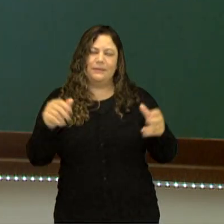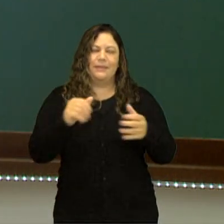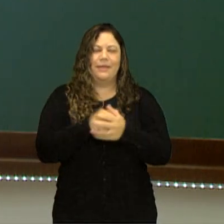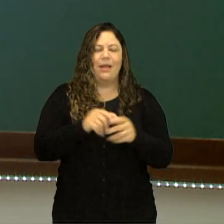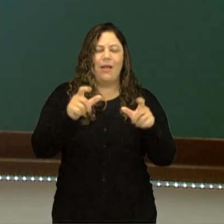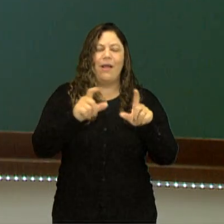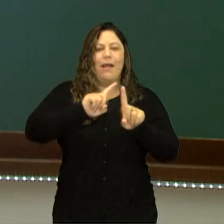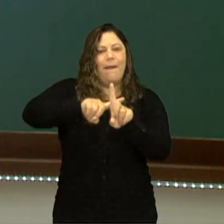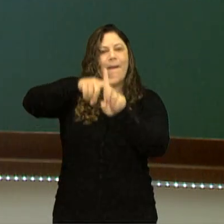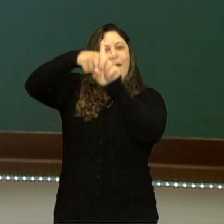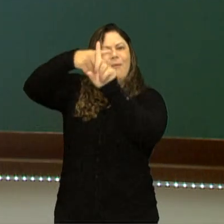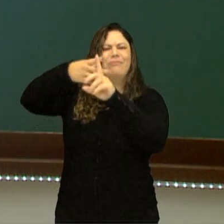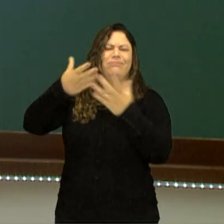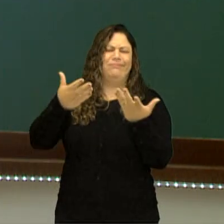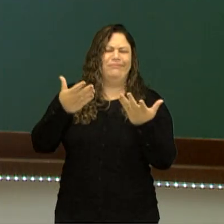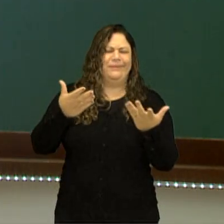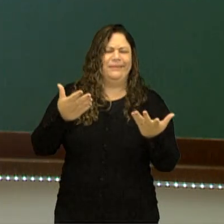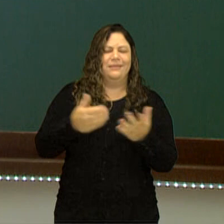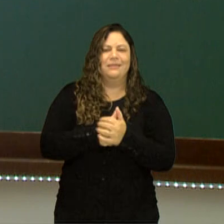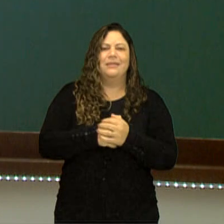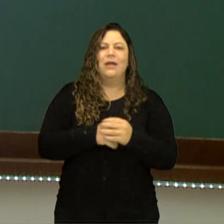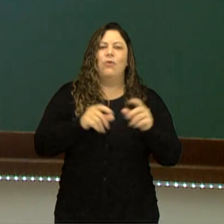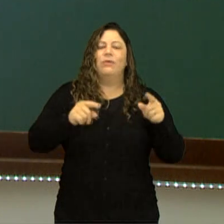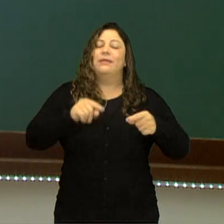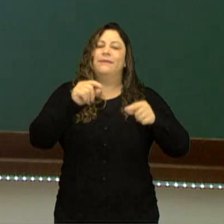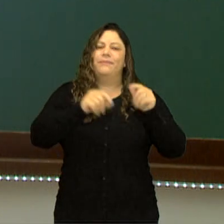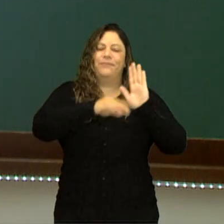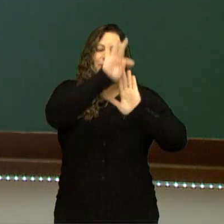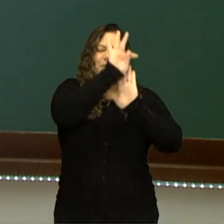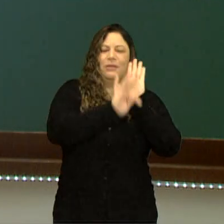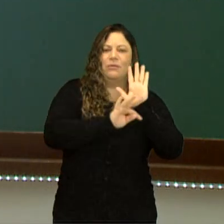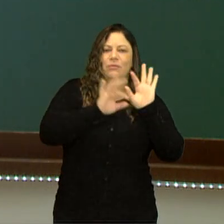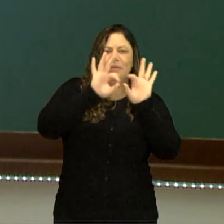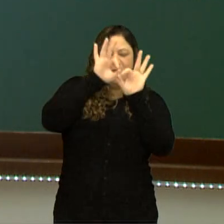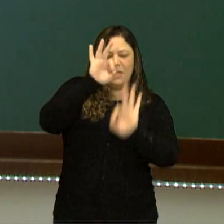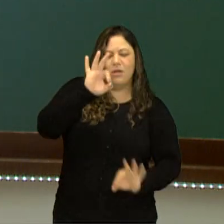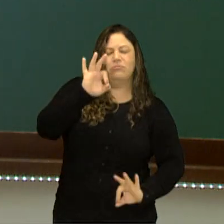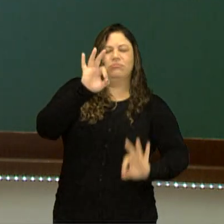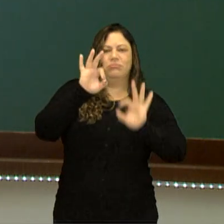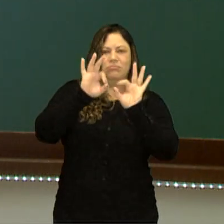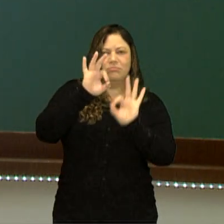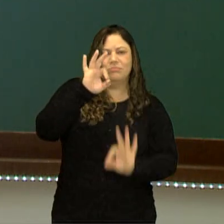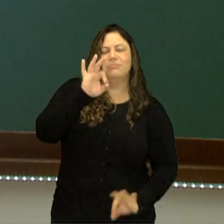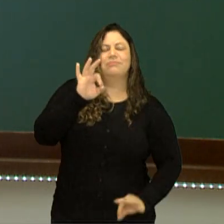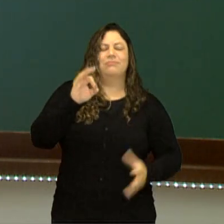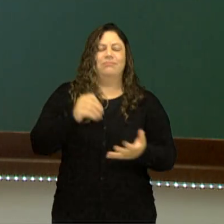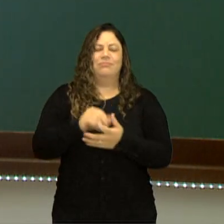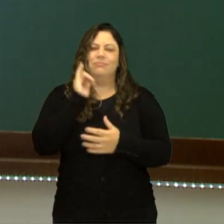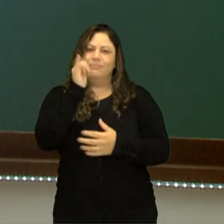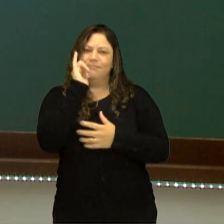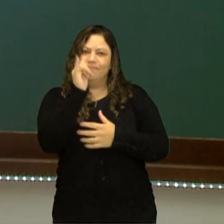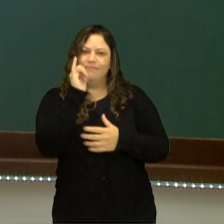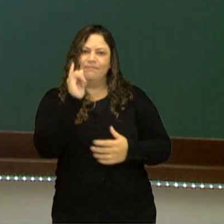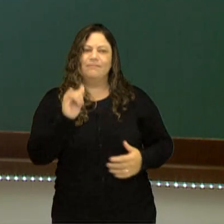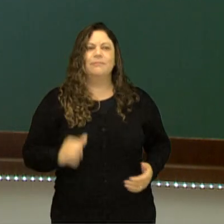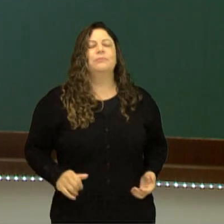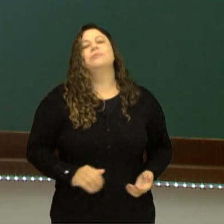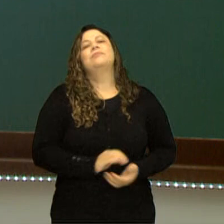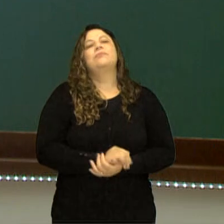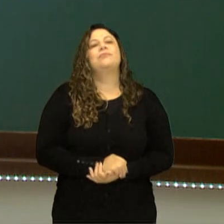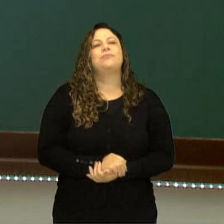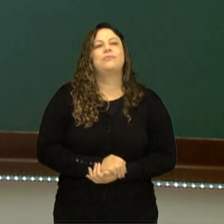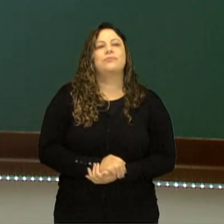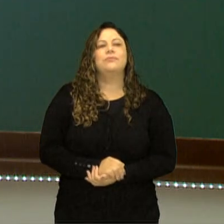ponto. Aumenta um pouco do conteúdo. O contador vira um coautor nessa contação de história. E